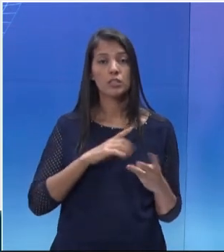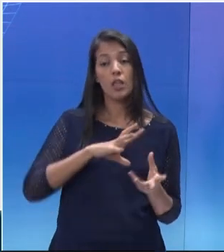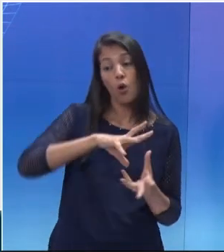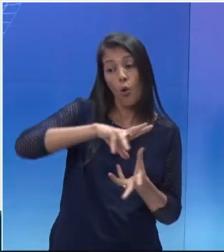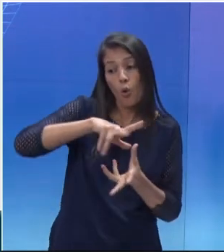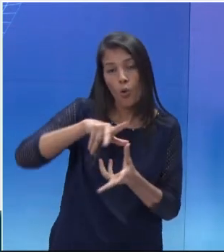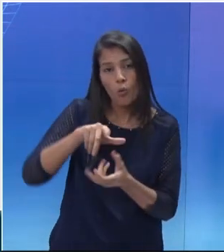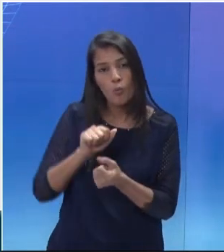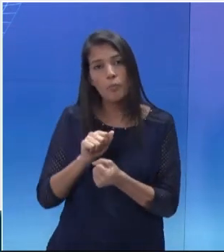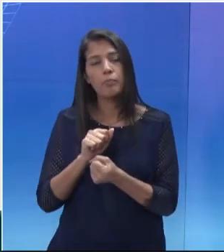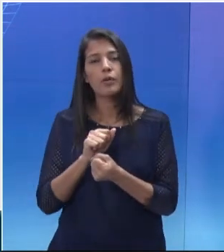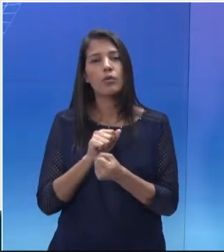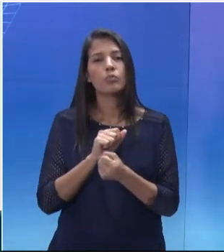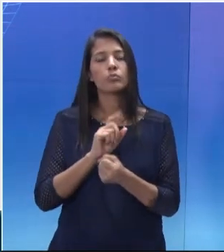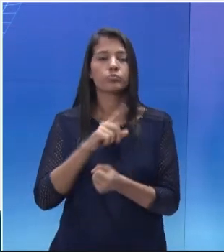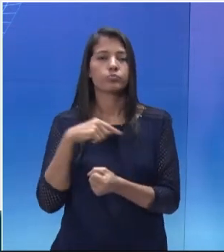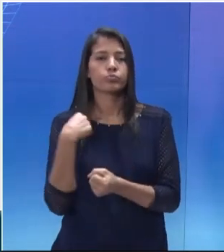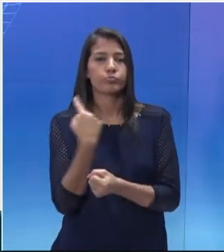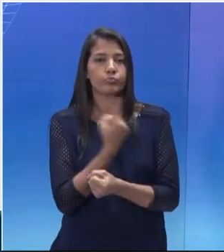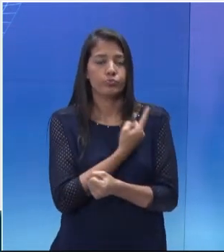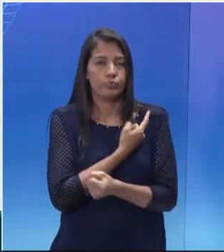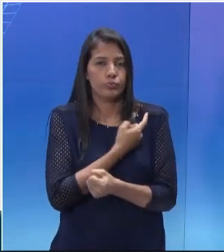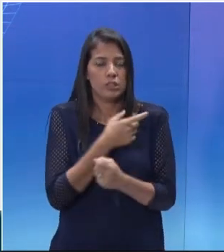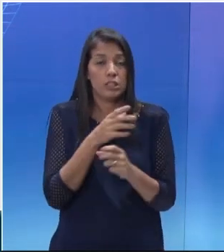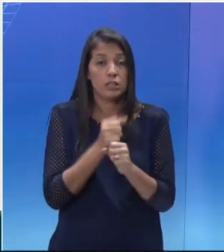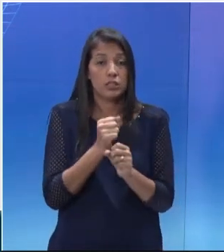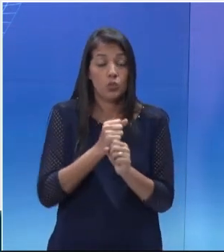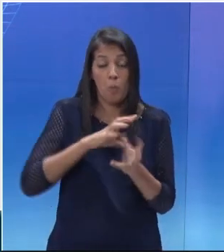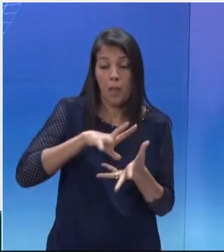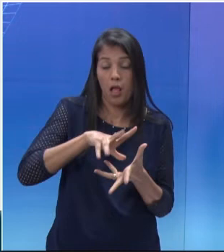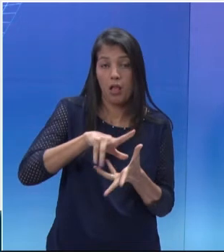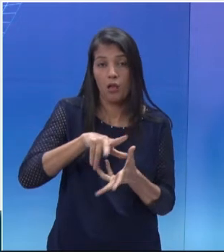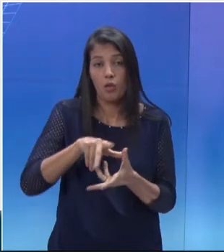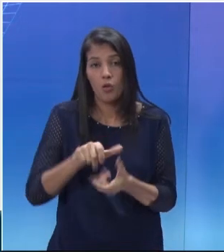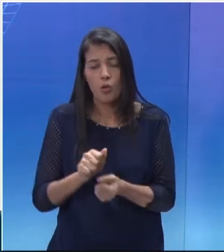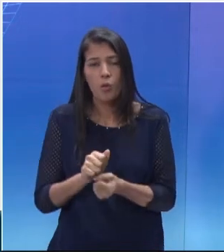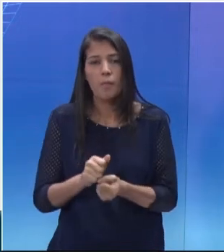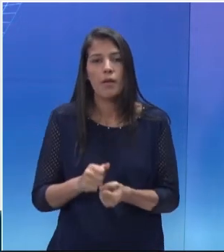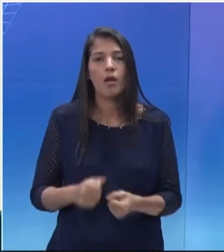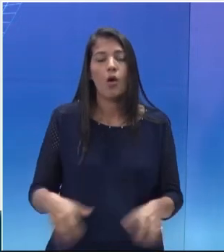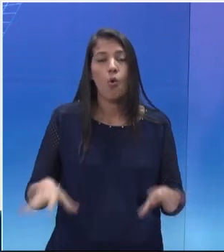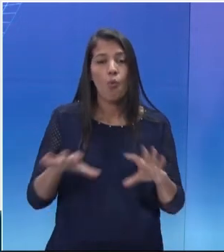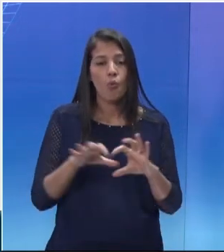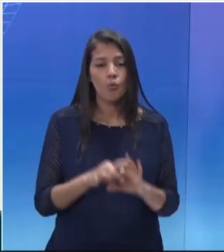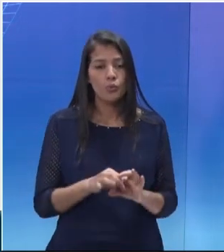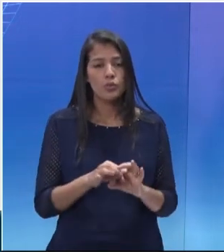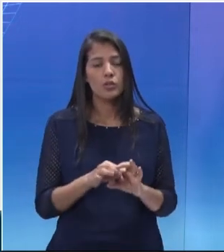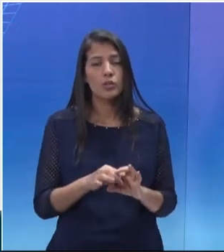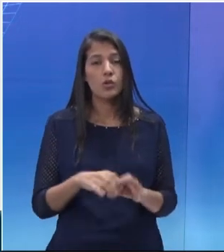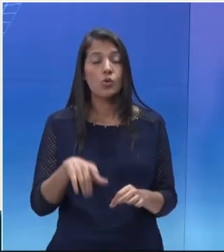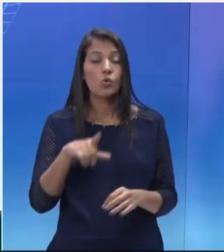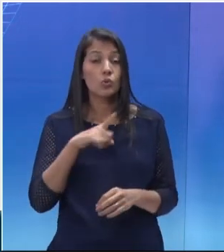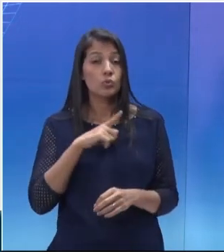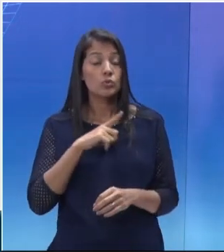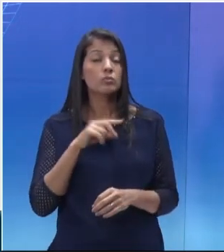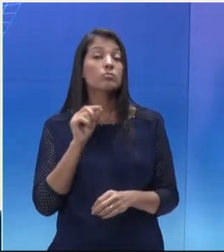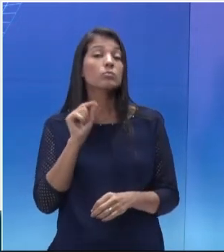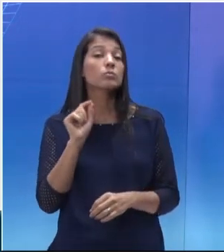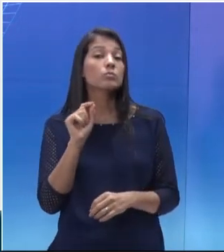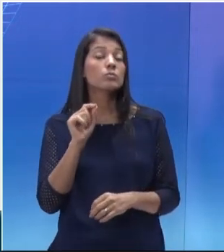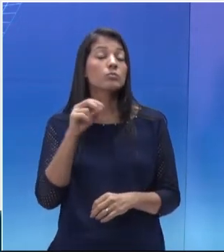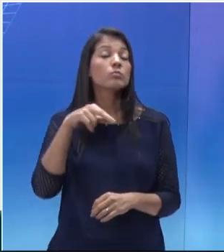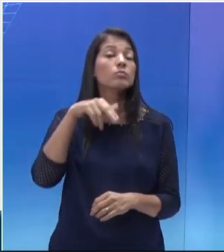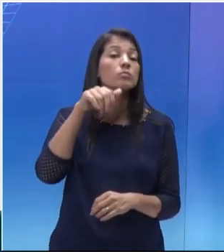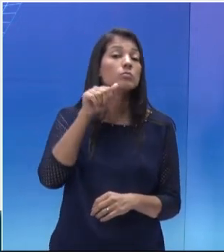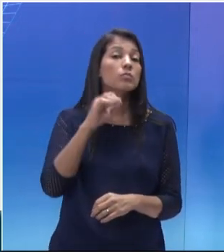que sobrou faz parte da equação global. Então, a nossa equação global vai ser composta de, nos